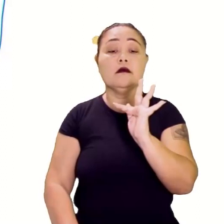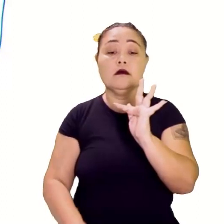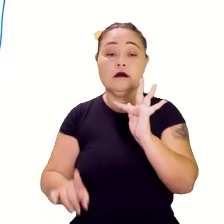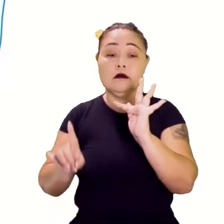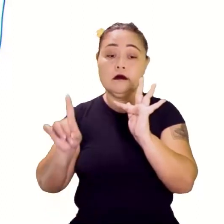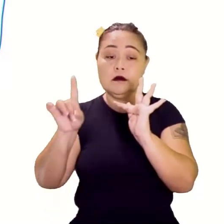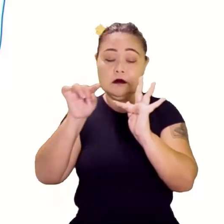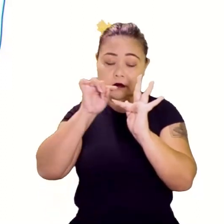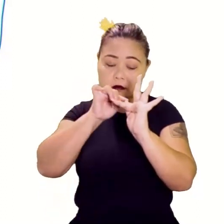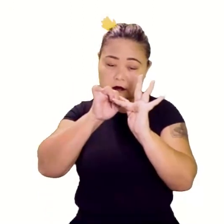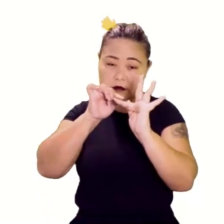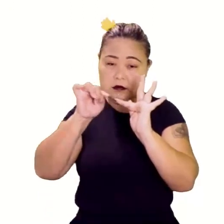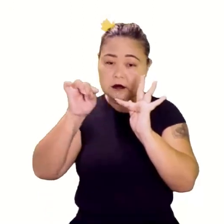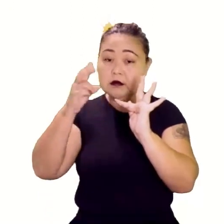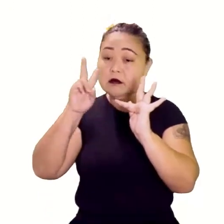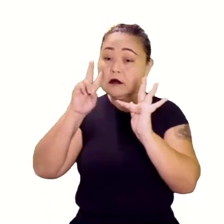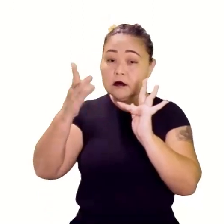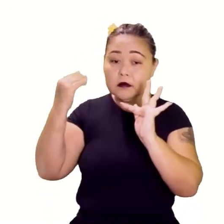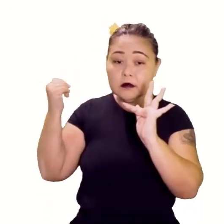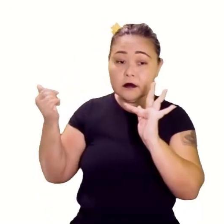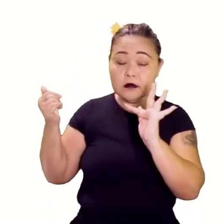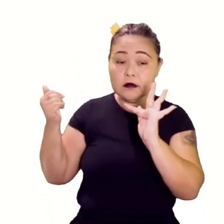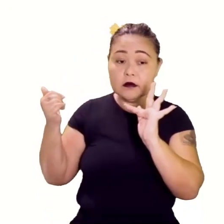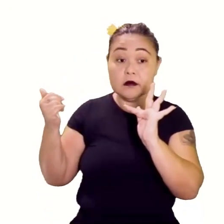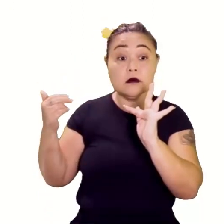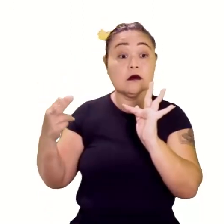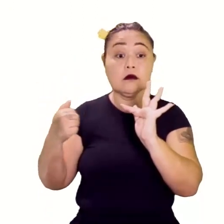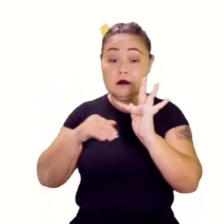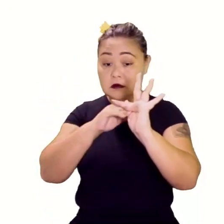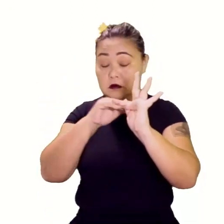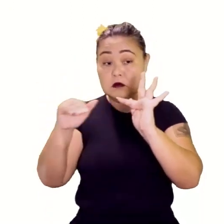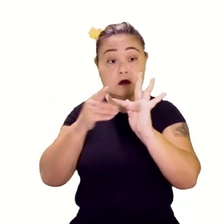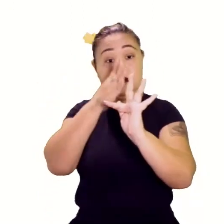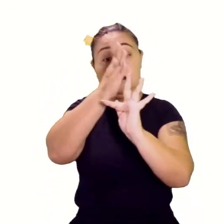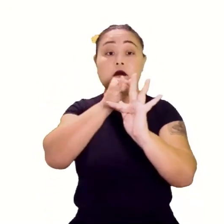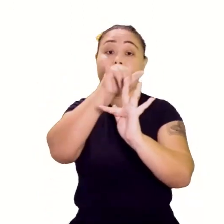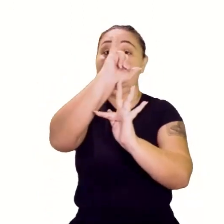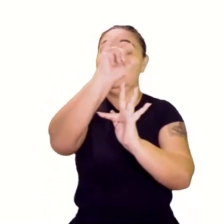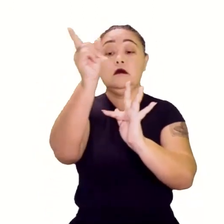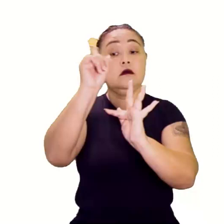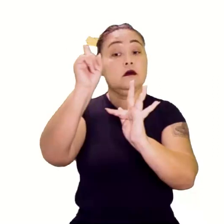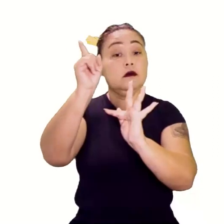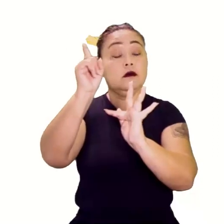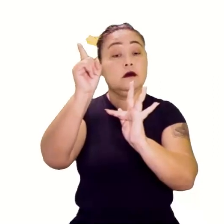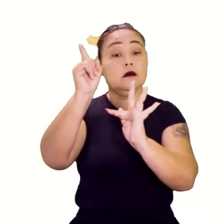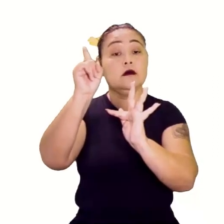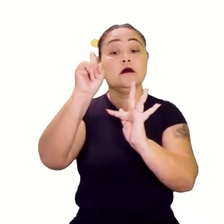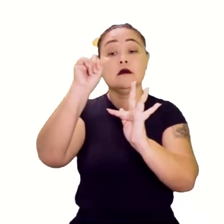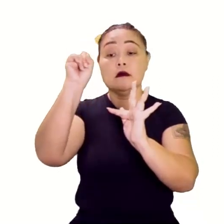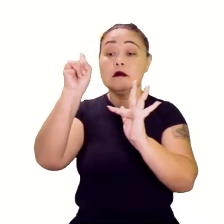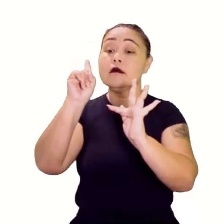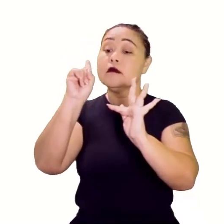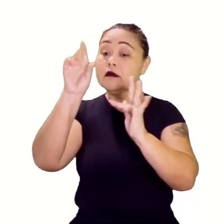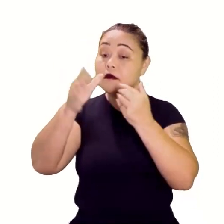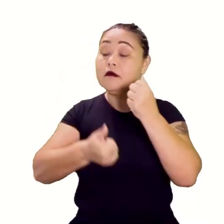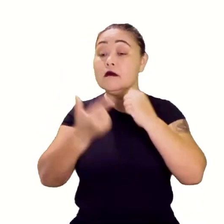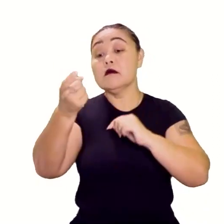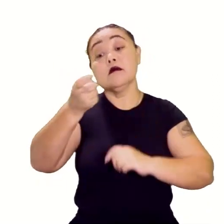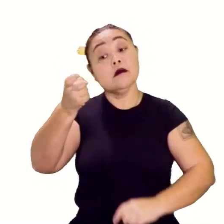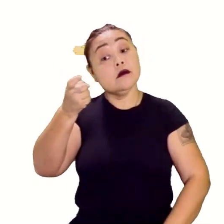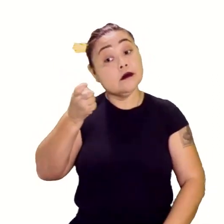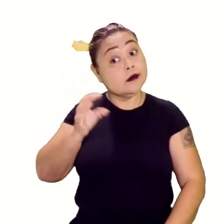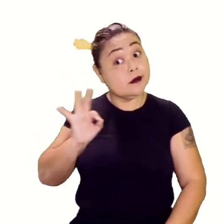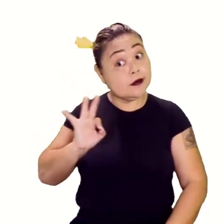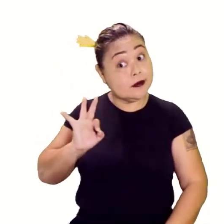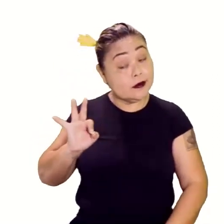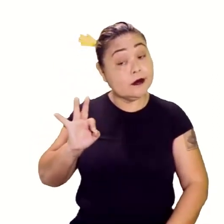vamos ligar, né? Vocês viram ela aqui anteriormente? Que ela não toca o eixo y. A nossa exponencial não tocava o